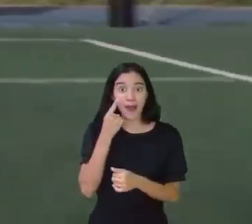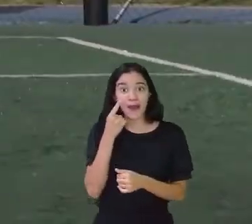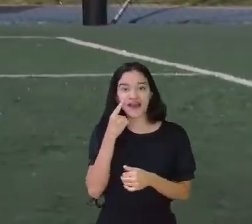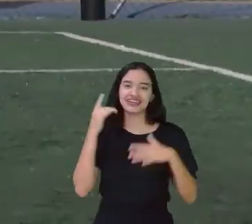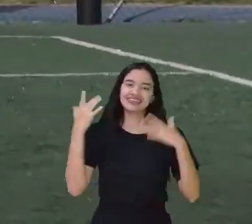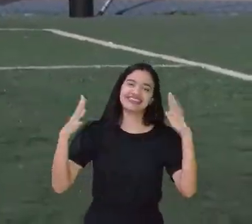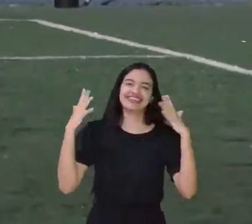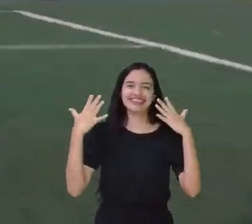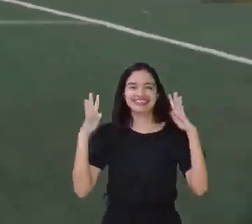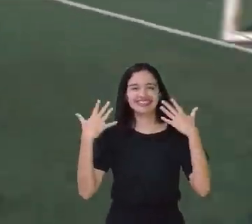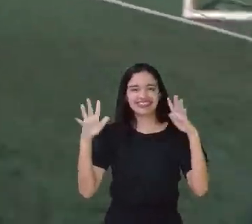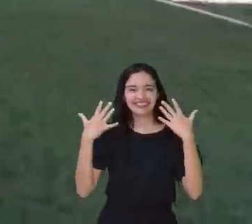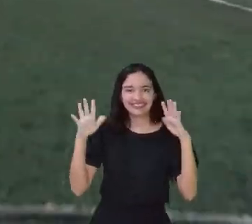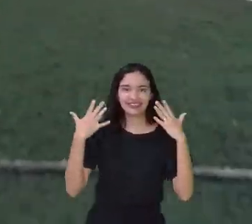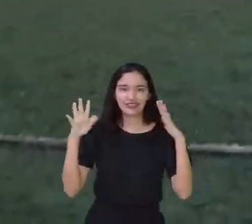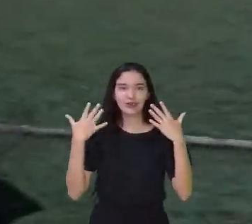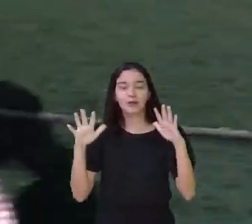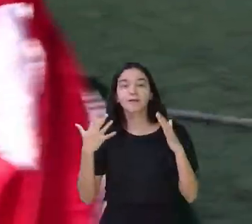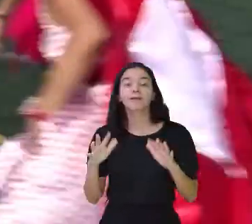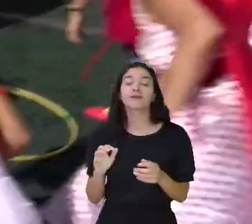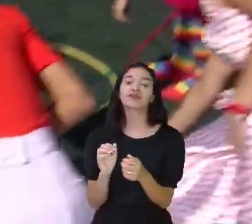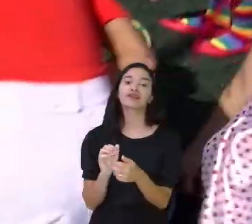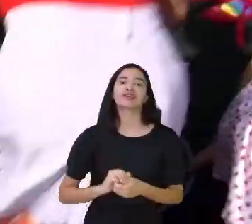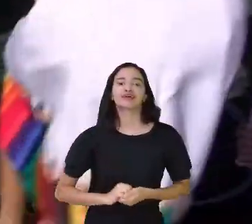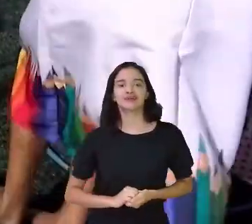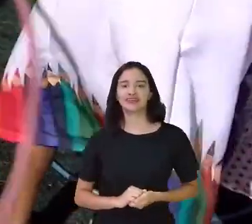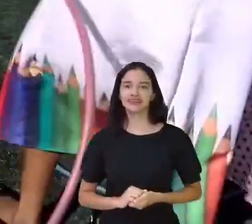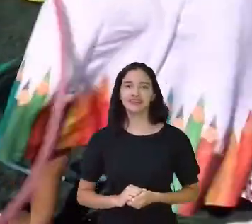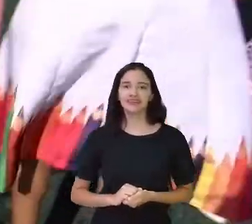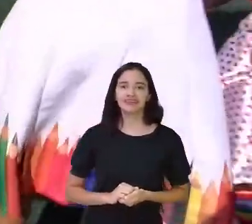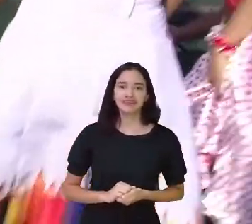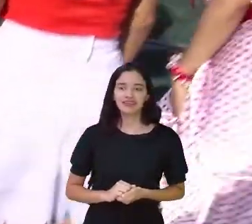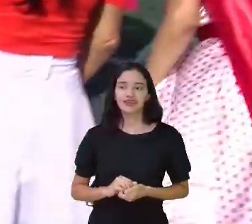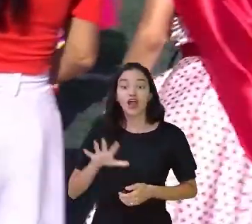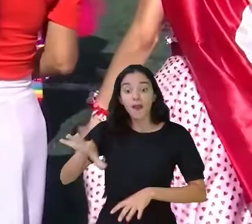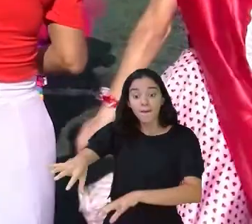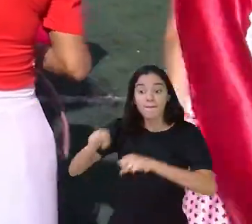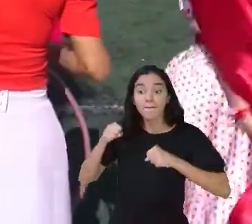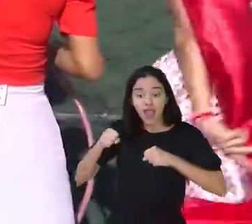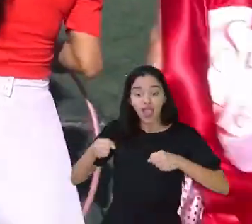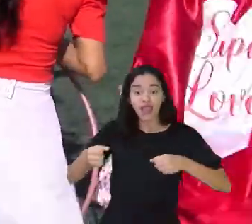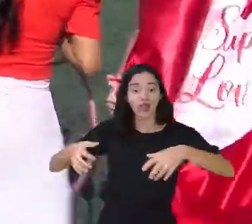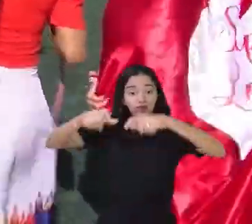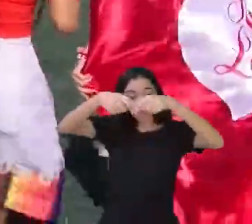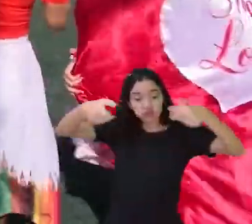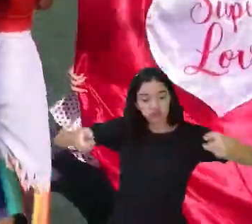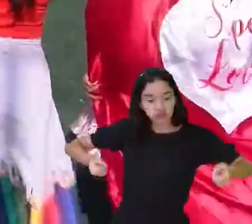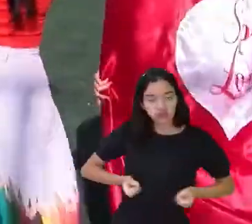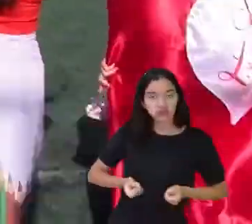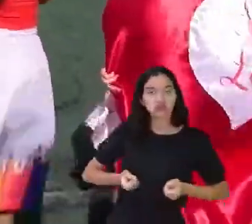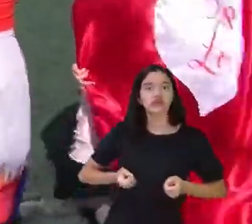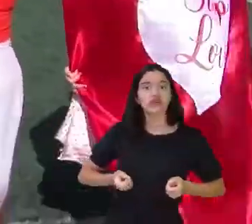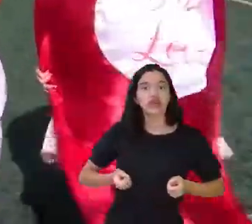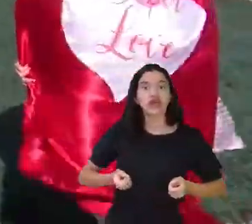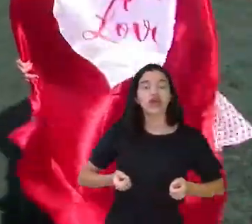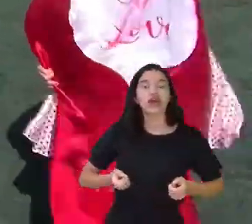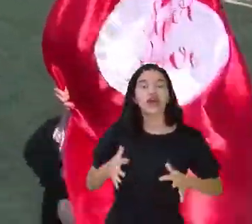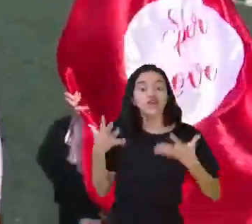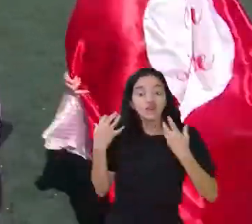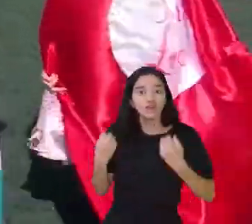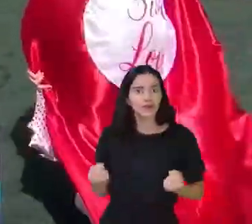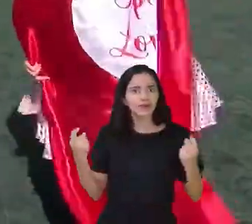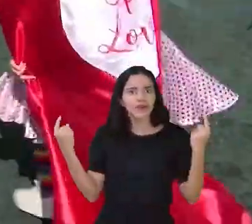Olá! Bora lá, bora lá! Pega o bambolê, pega o bambolê! Pega o bambolê! Bora lá! Vocês vão fazer brincadeiras com os bambolês?